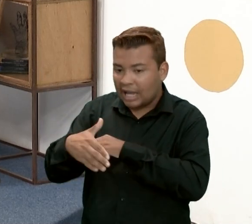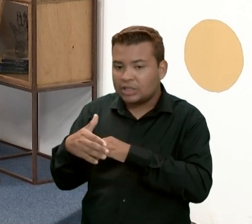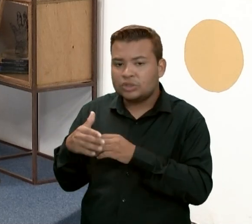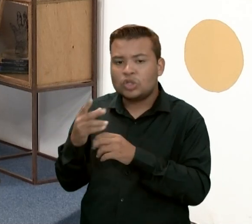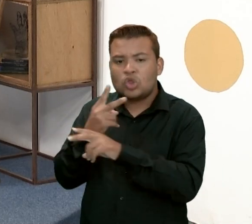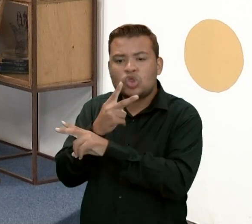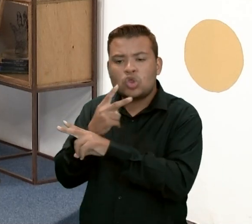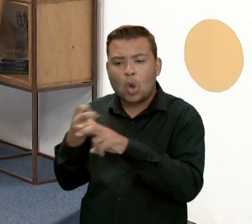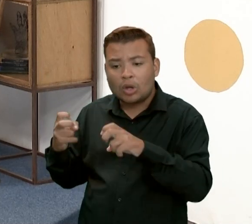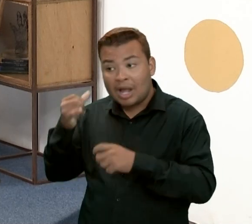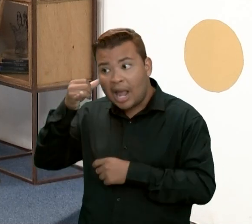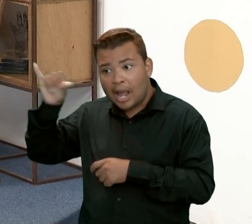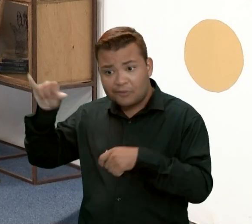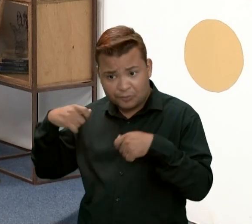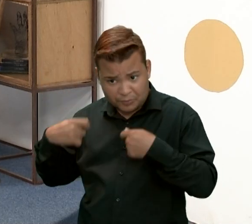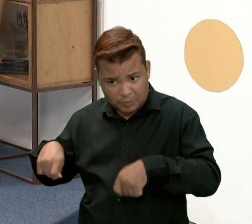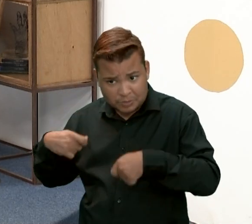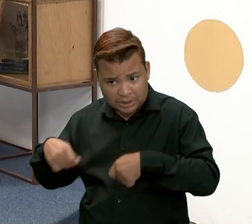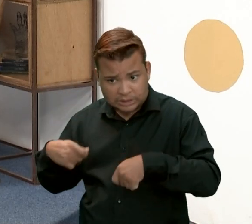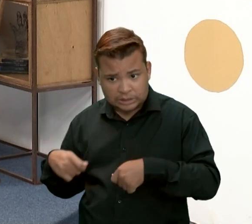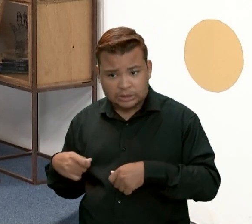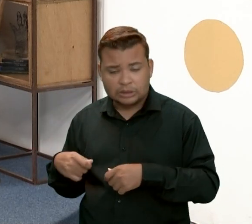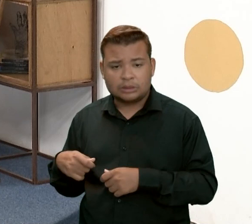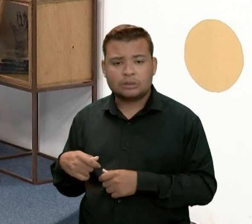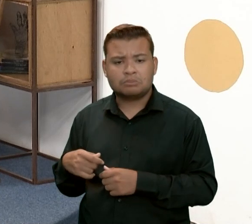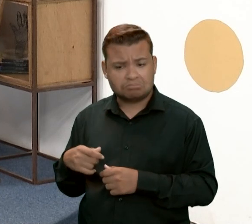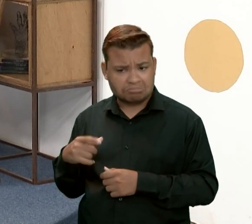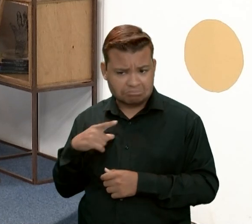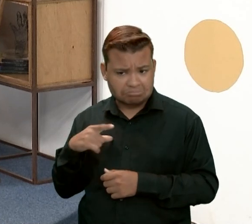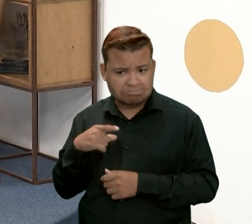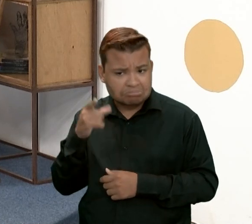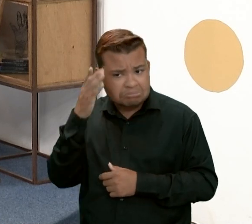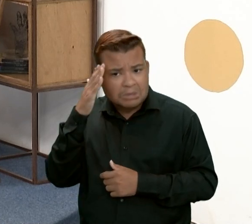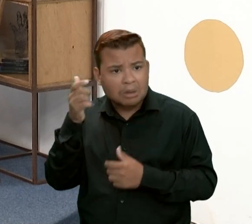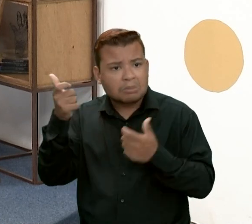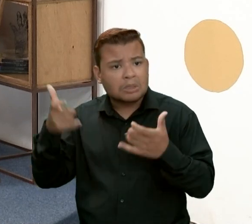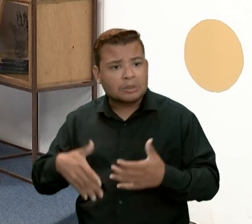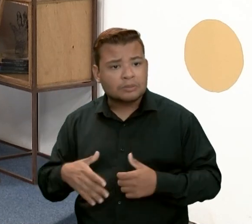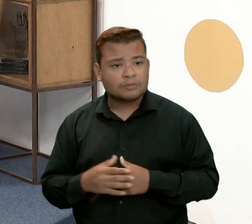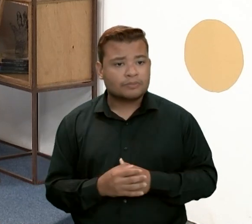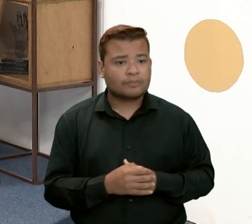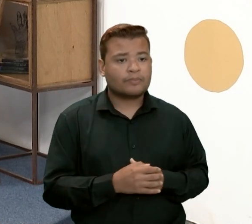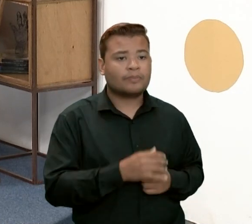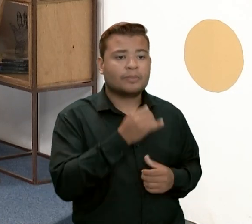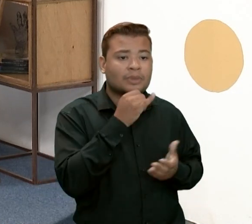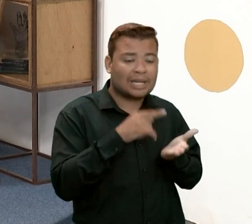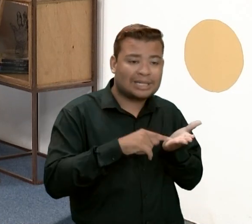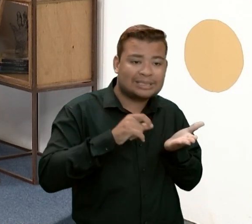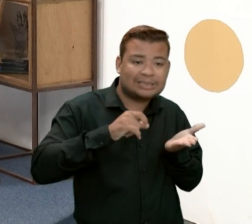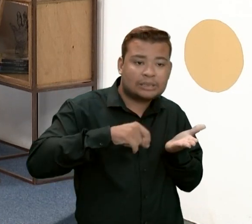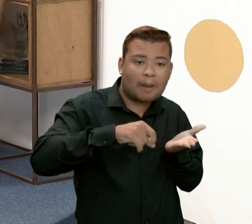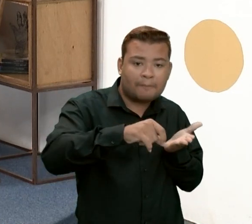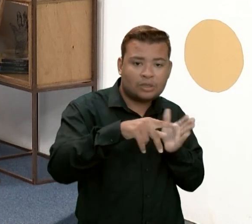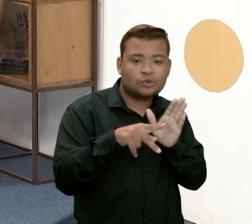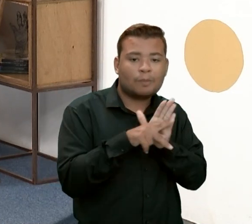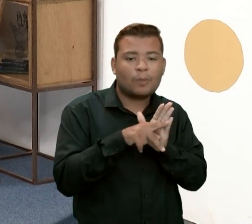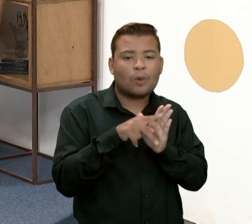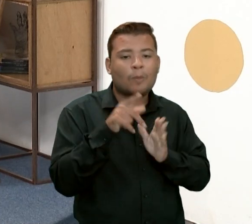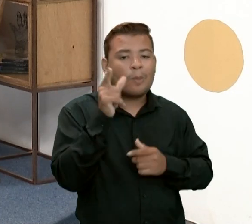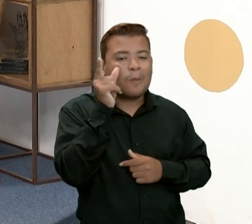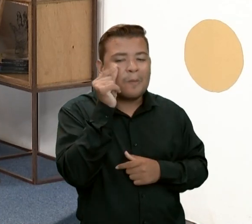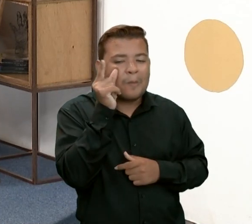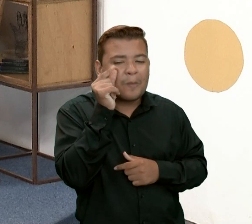de algum alimento que seja comum na nossa mesa? A semente de maracujá,